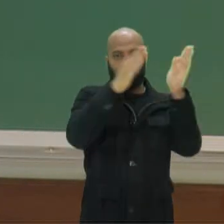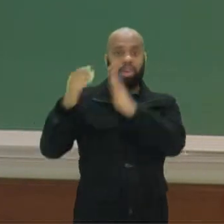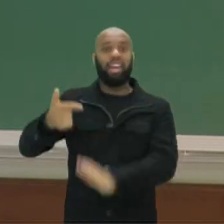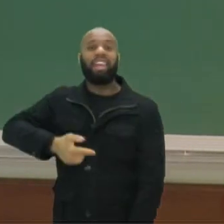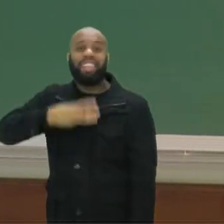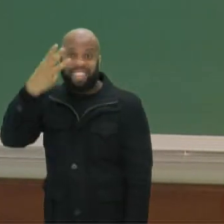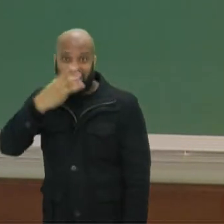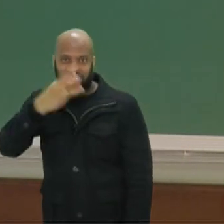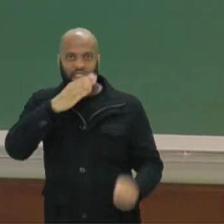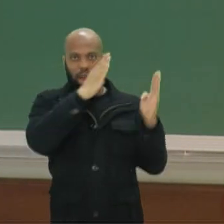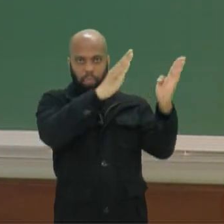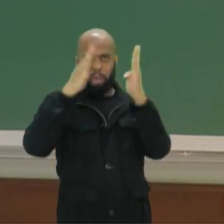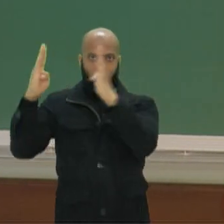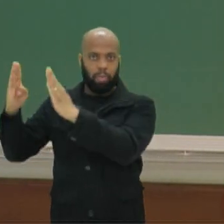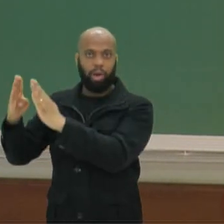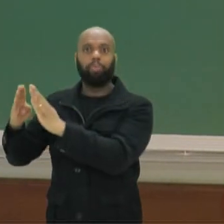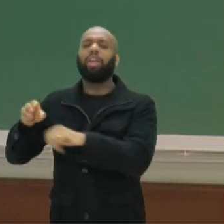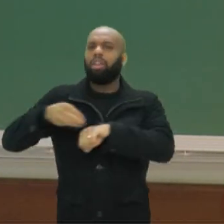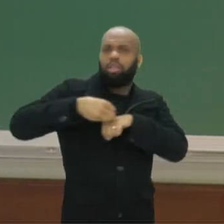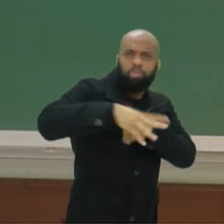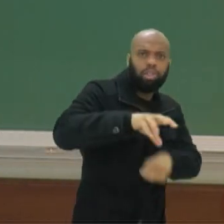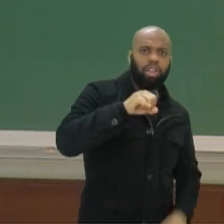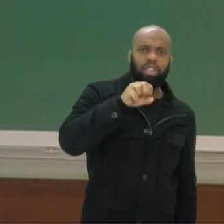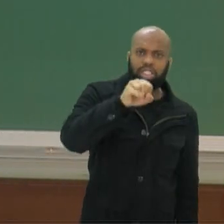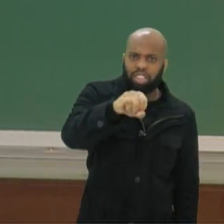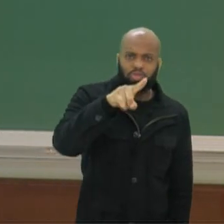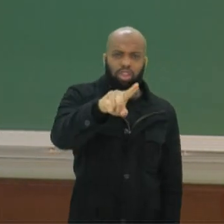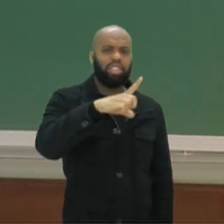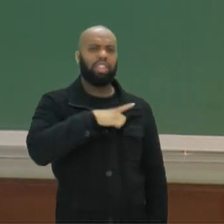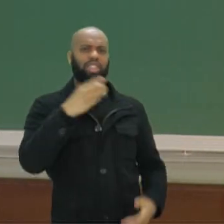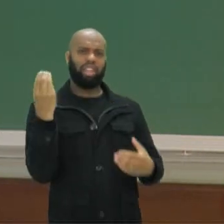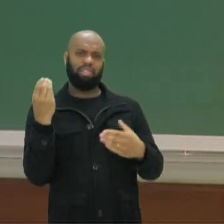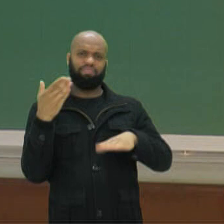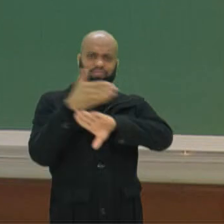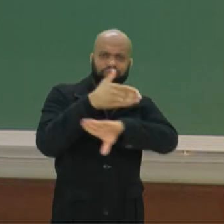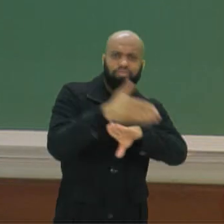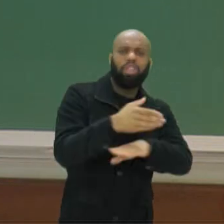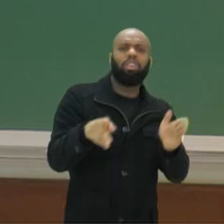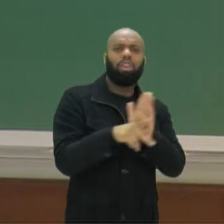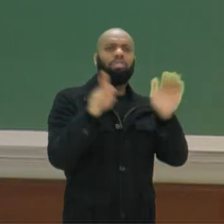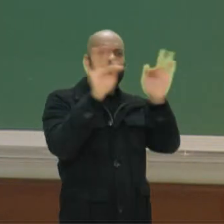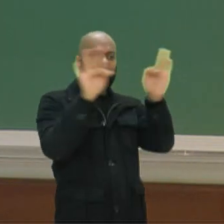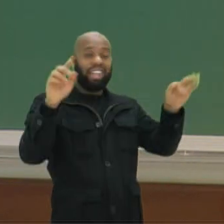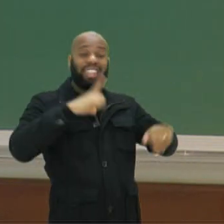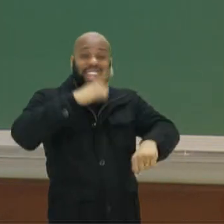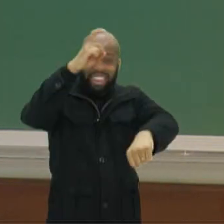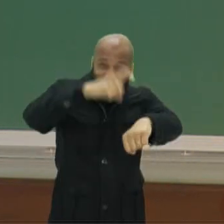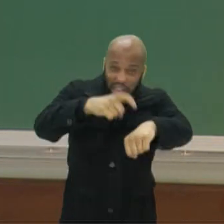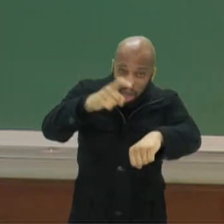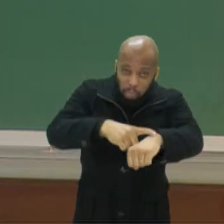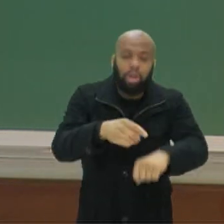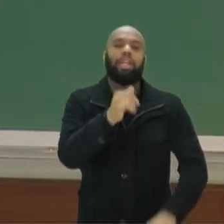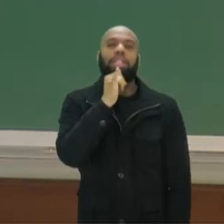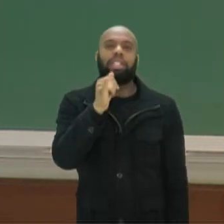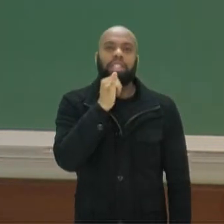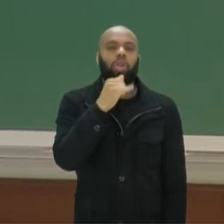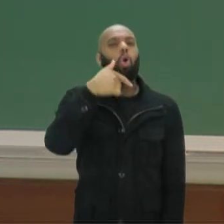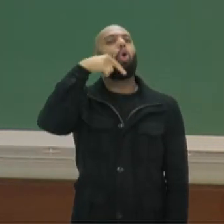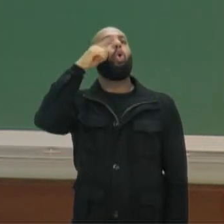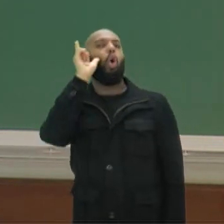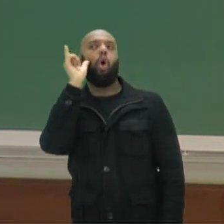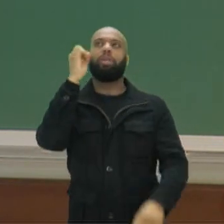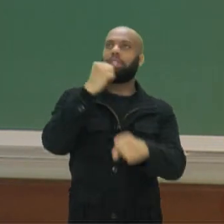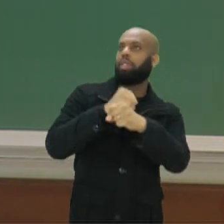bom? Dica: se porventura você tiver nas frases expressões de tempo como ontem,